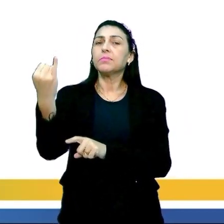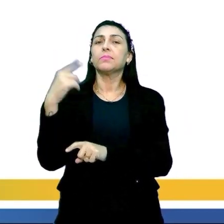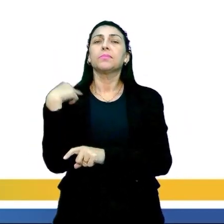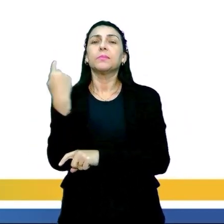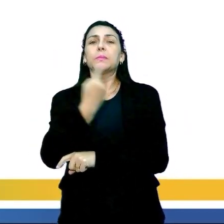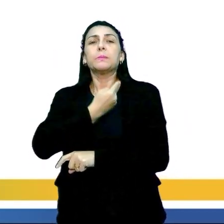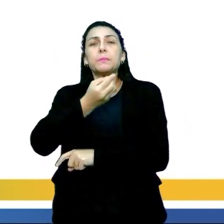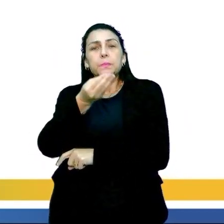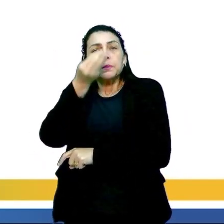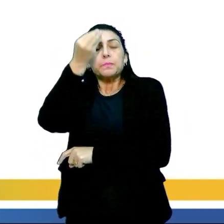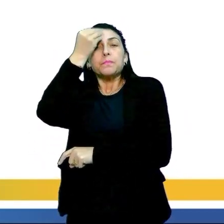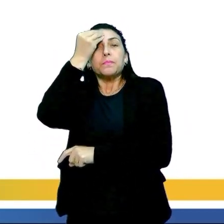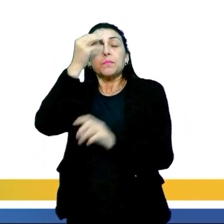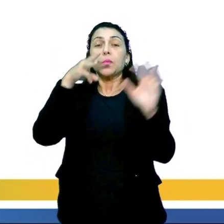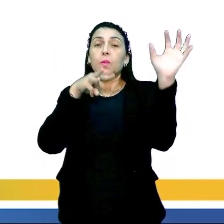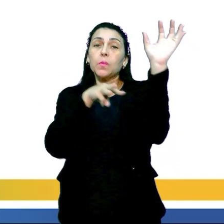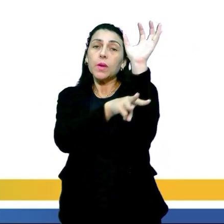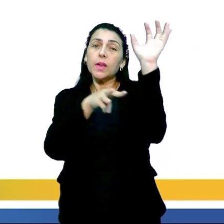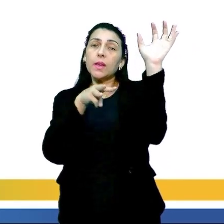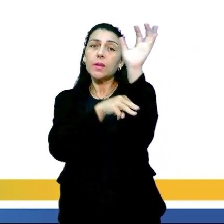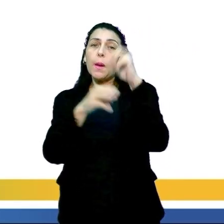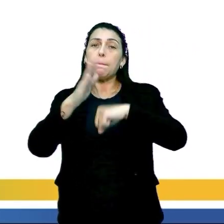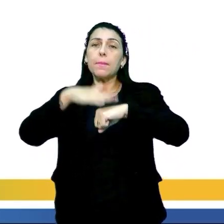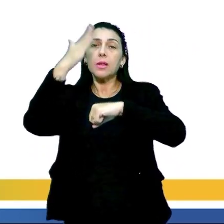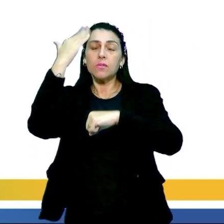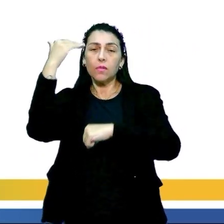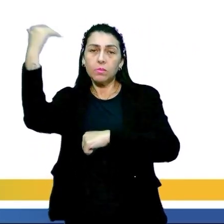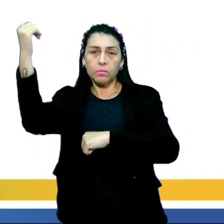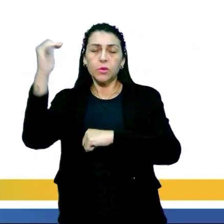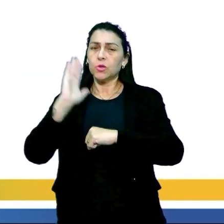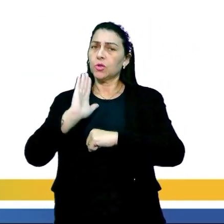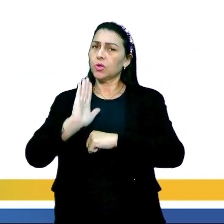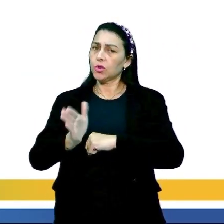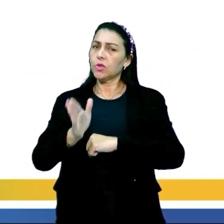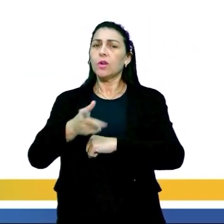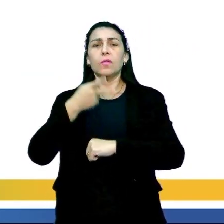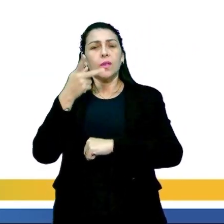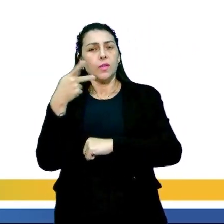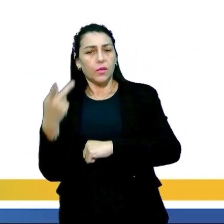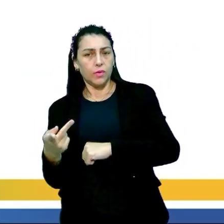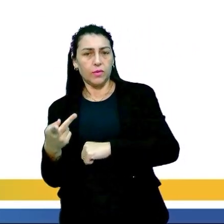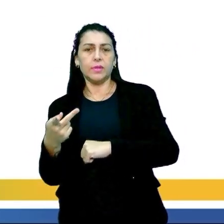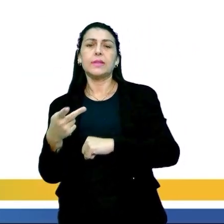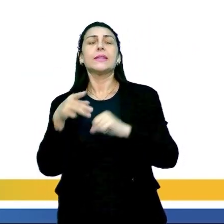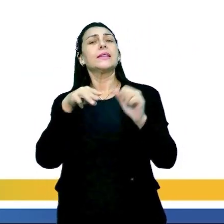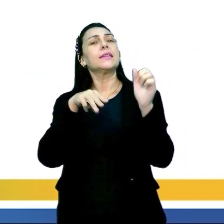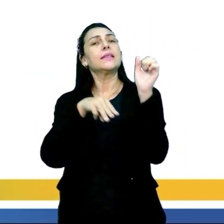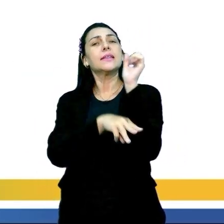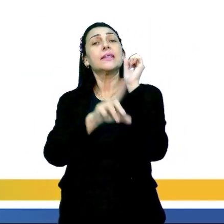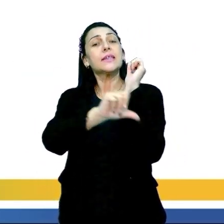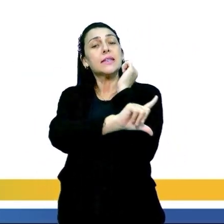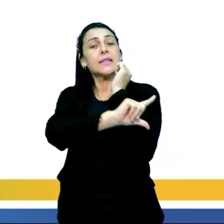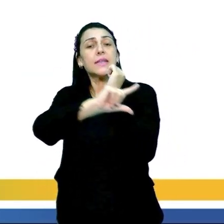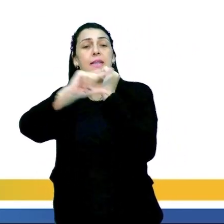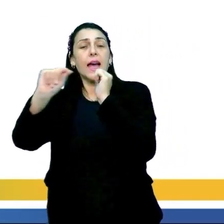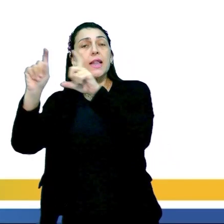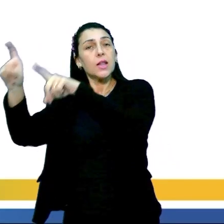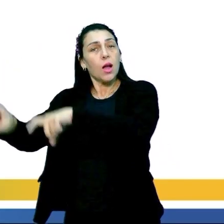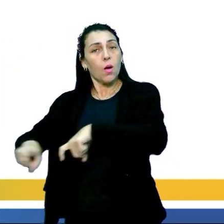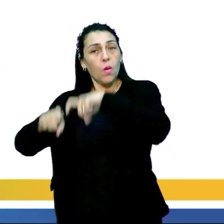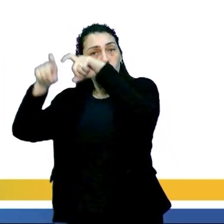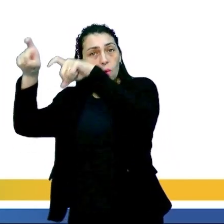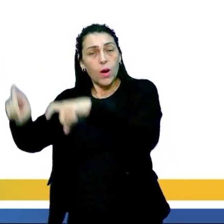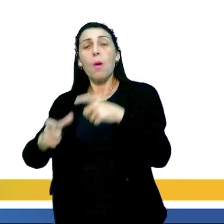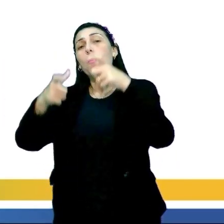gente frisar, né? O êxodo rural é a mais famosa delas. Todo mundo já ouviu falar dele, não é? Êxodo significa o quê? Saída. Rural, né?